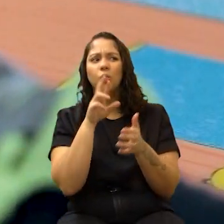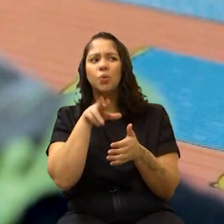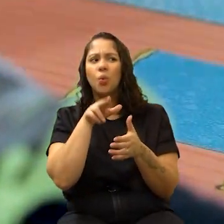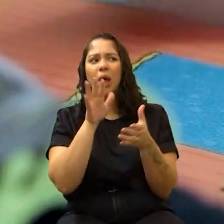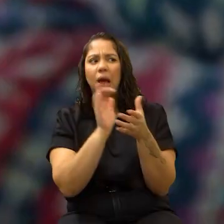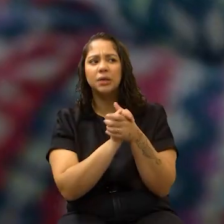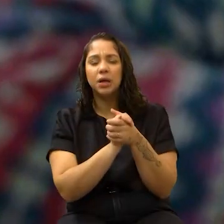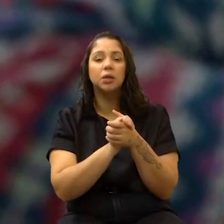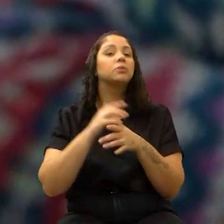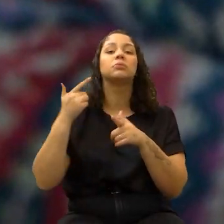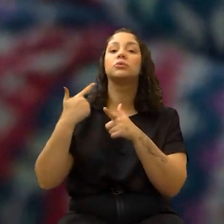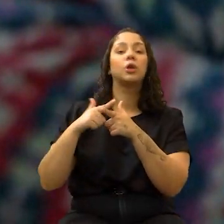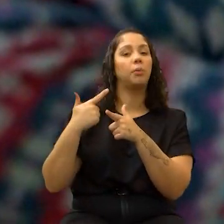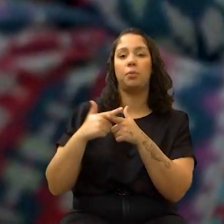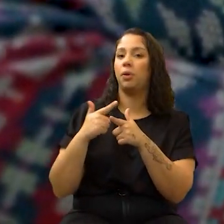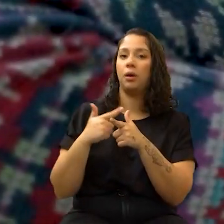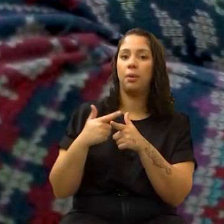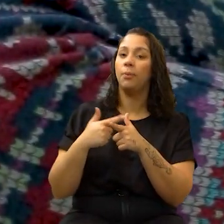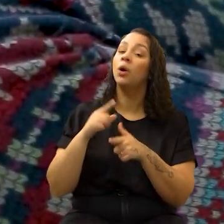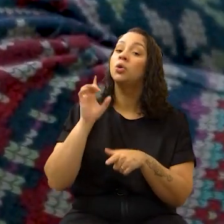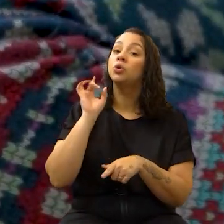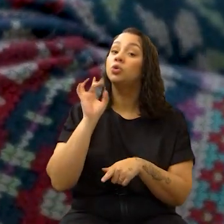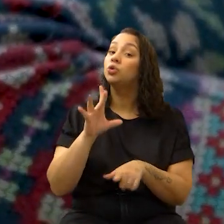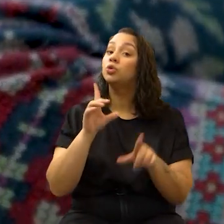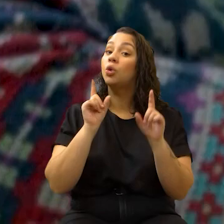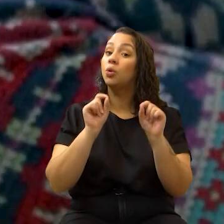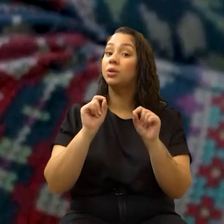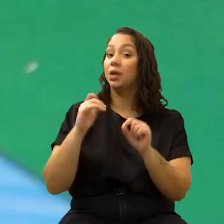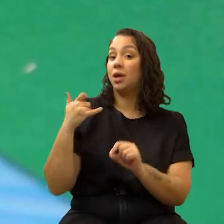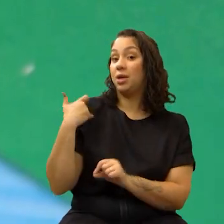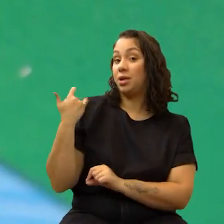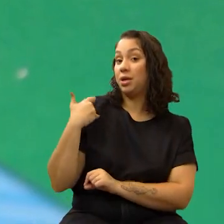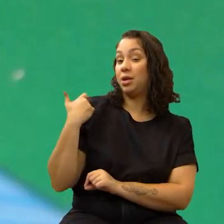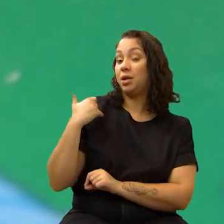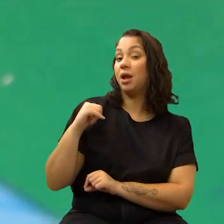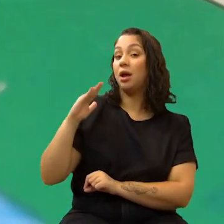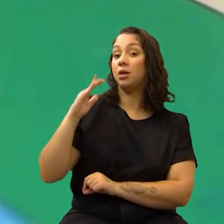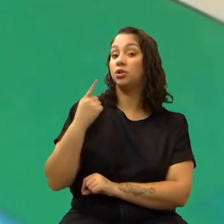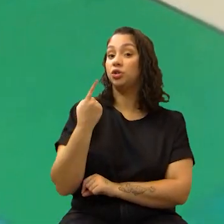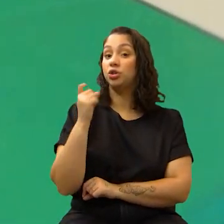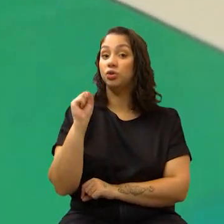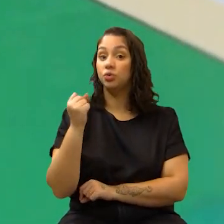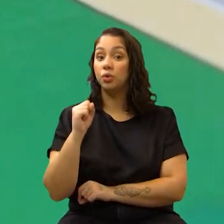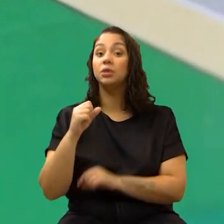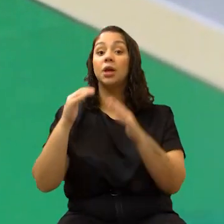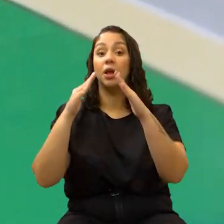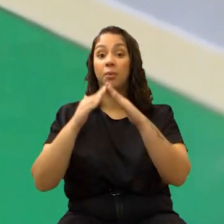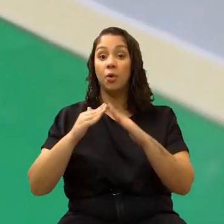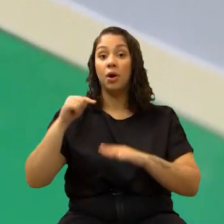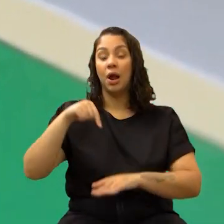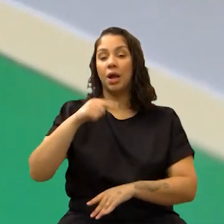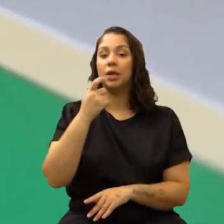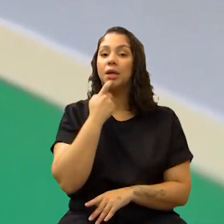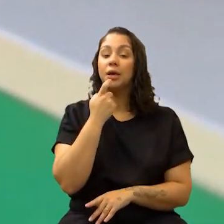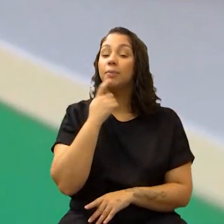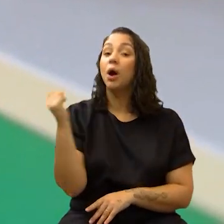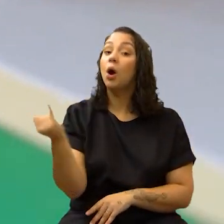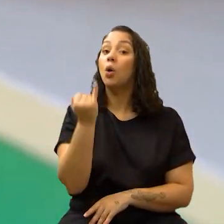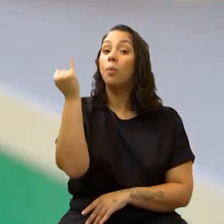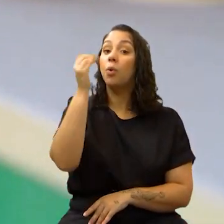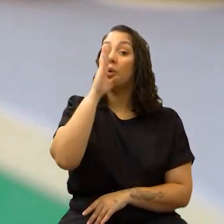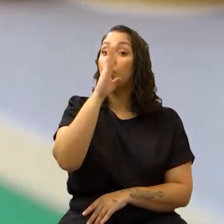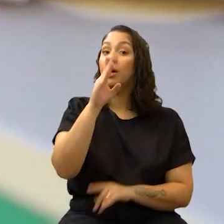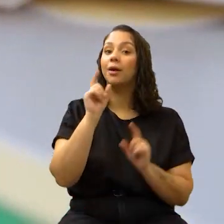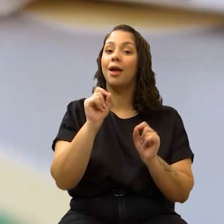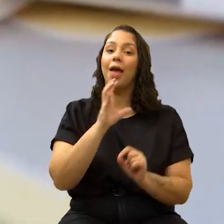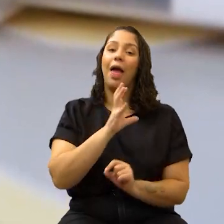sou casado? Não tem problema, você precisa apenas ser maior de idade e residir em Campinas.